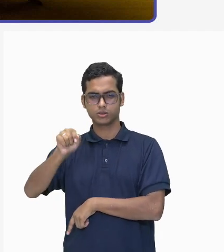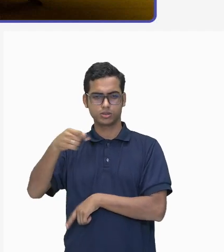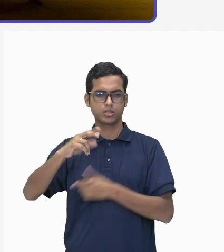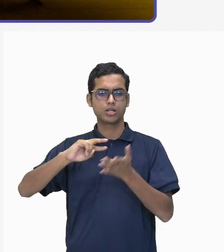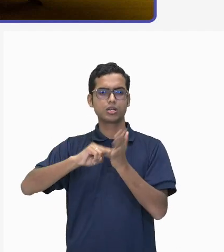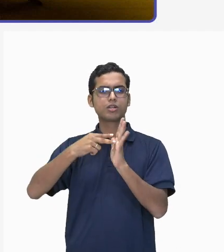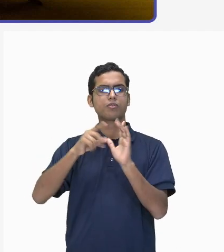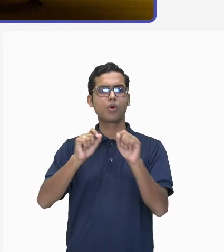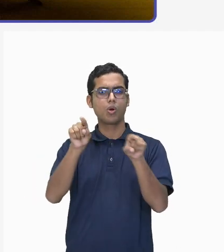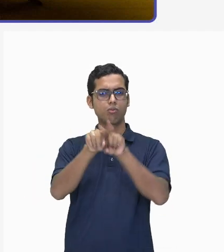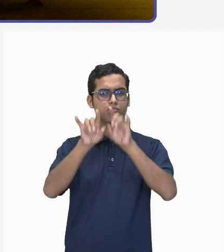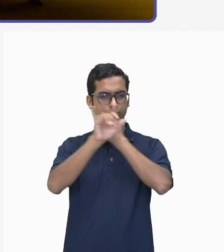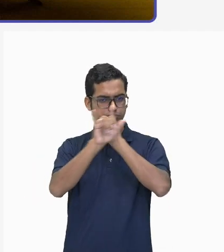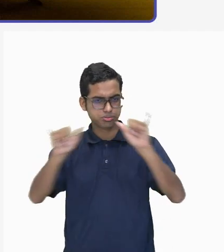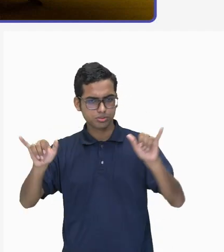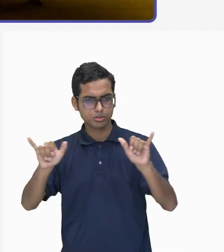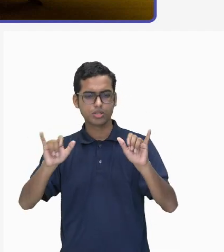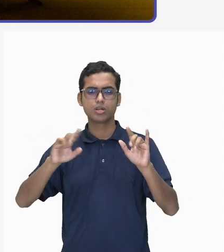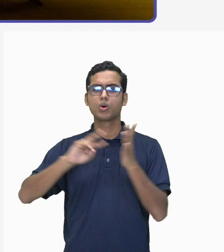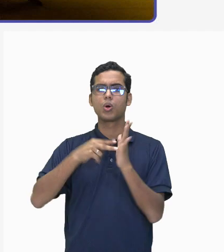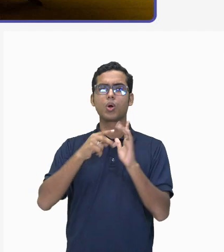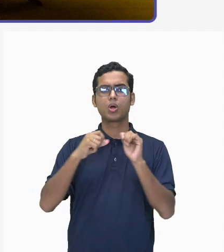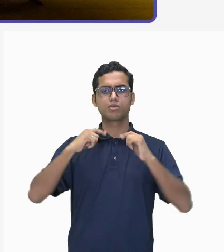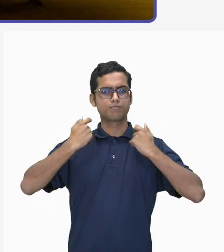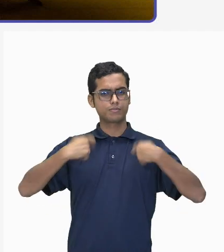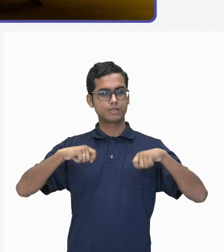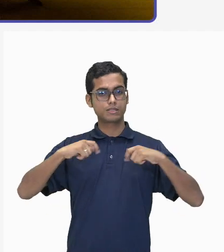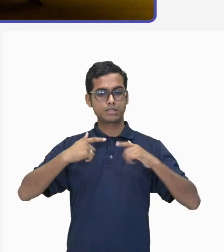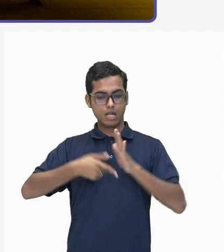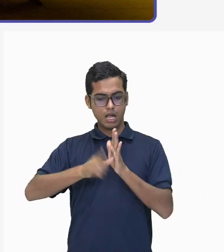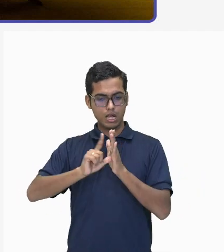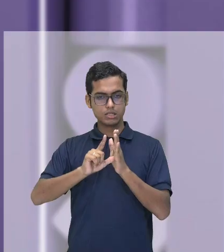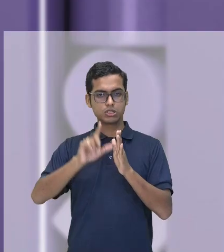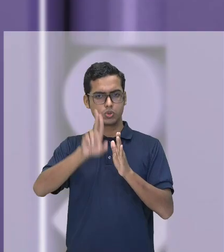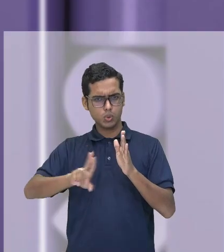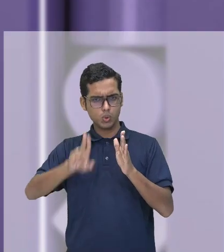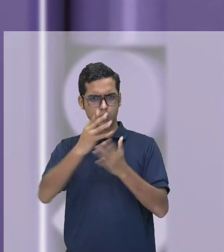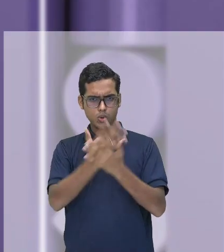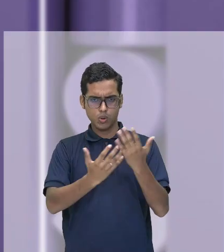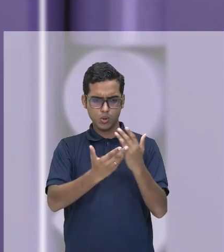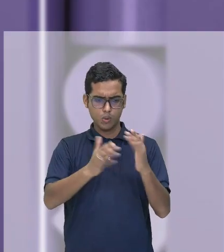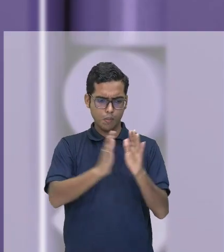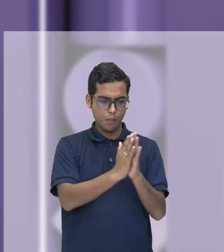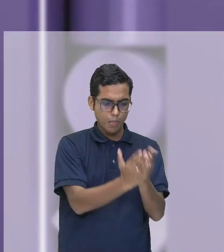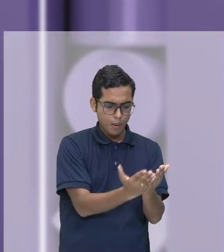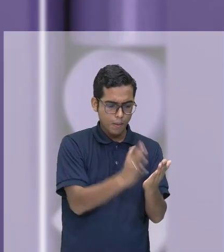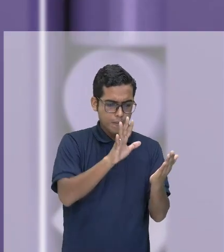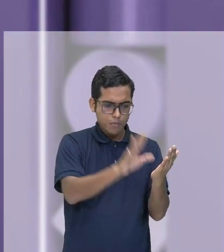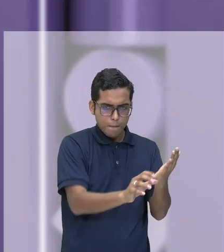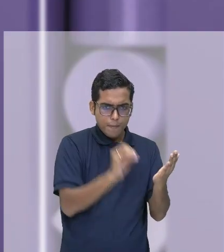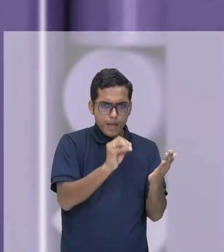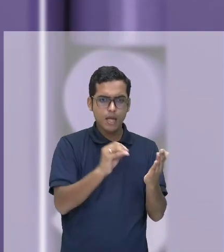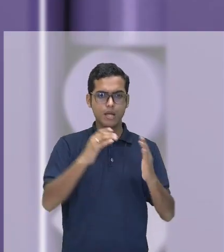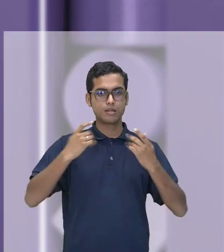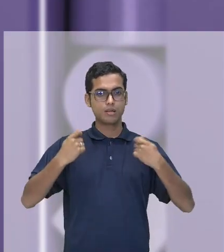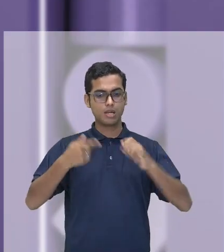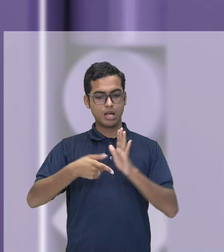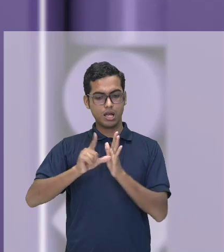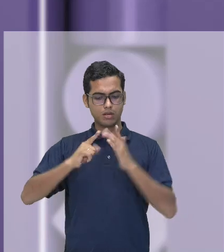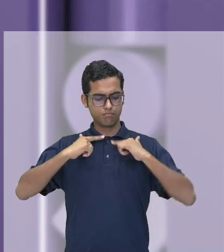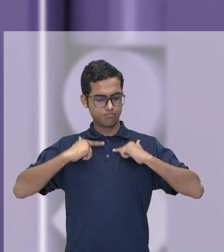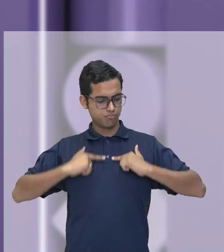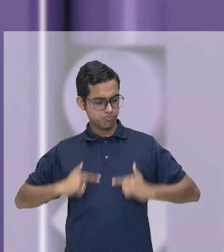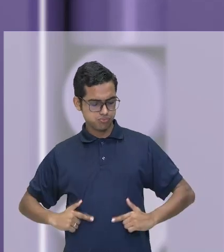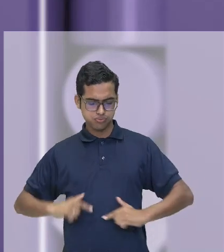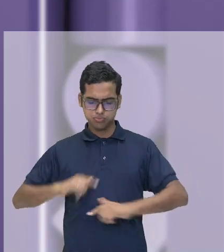que se limpar, tem que ter toda uma preparação para poder manusear esse livro sagrado. Então eles não podem pegar de